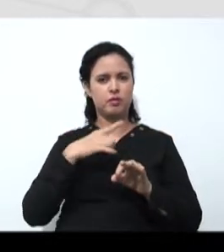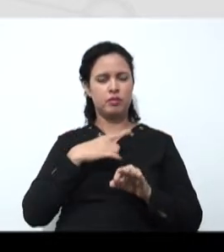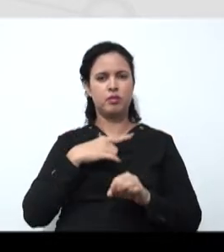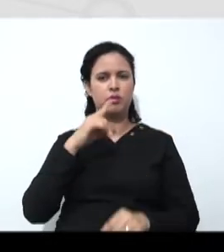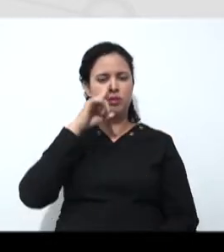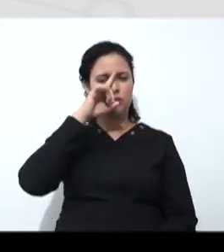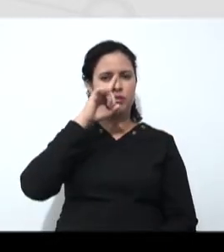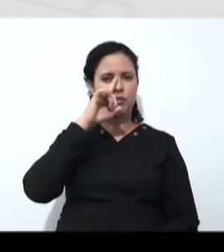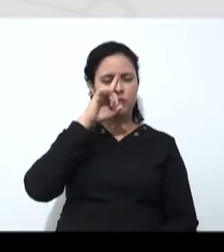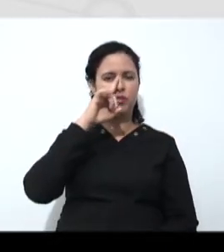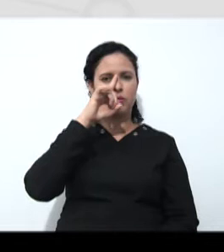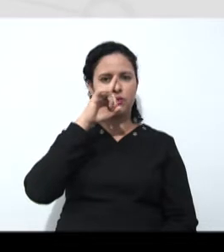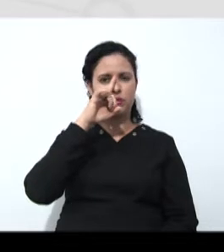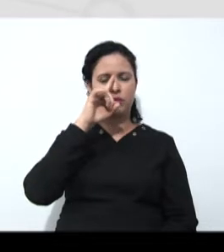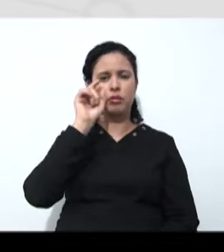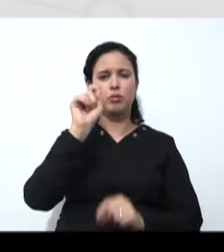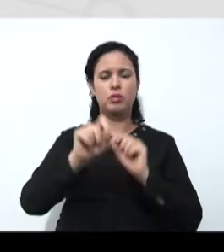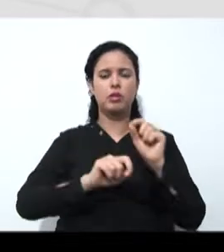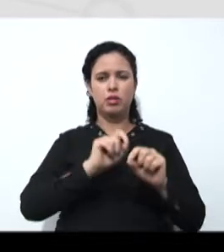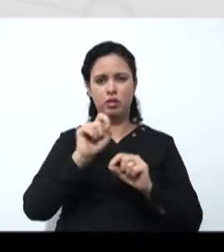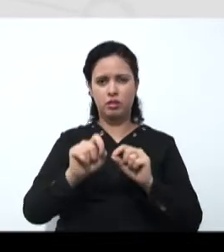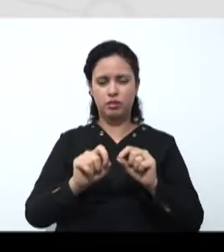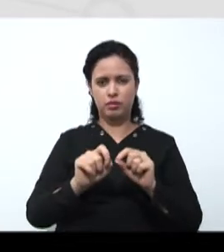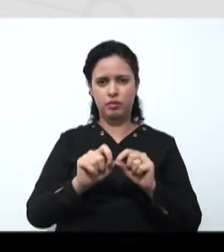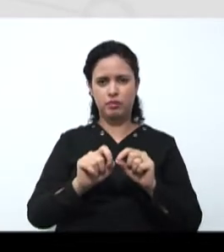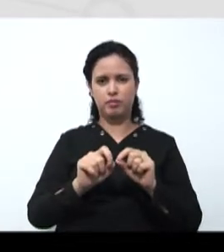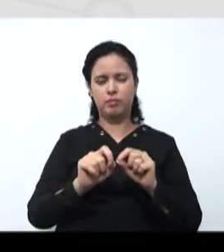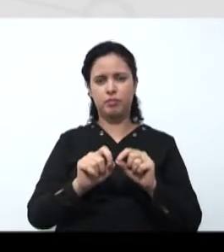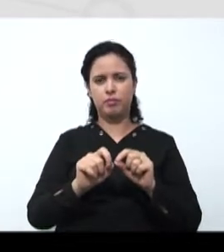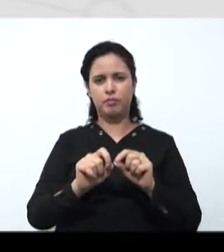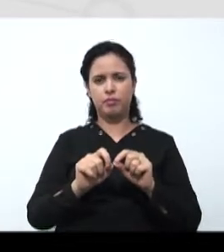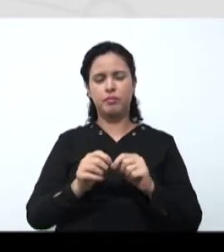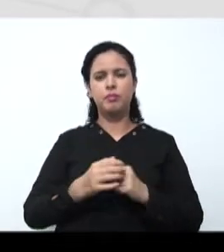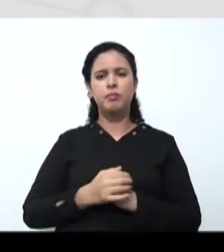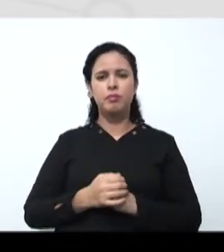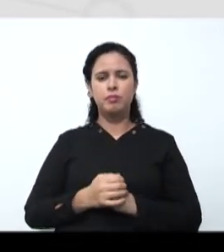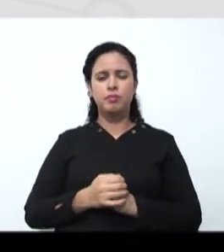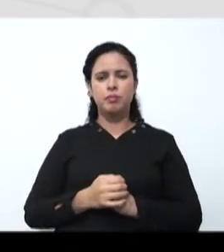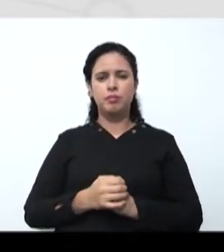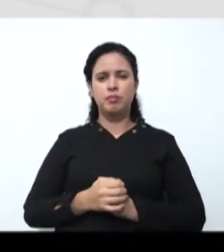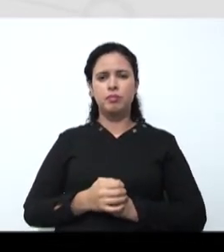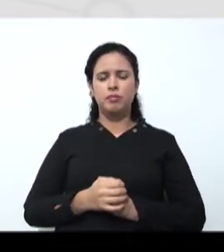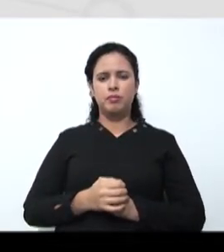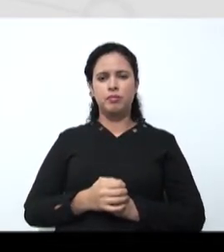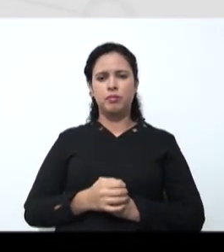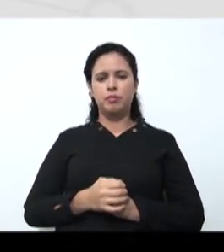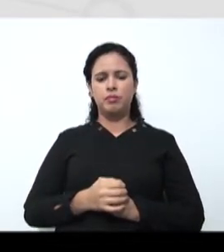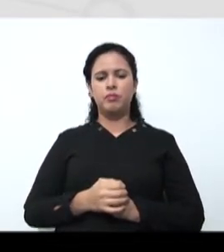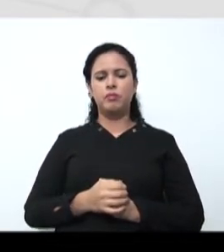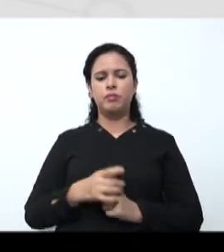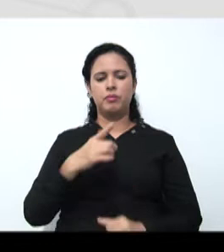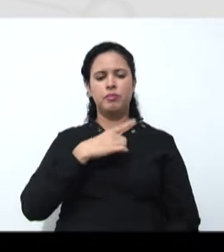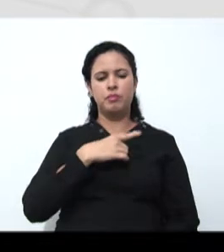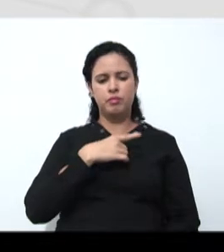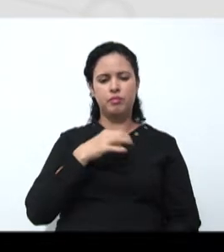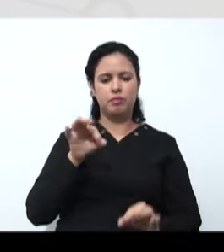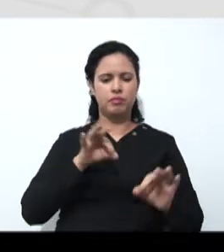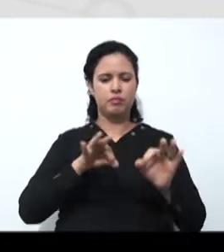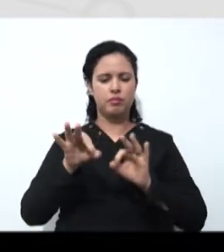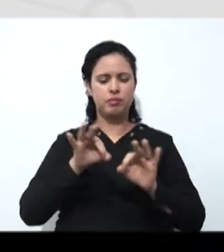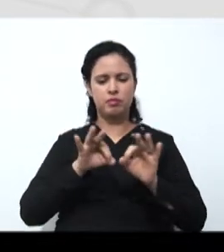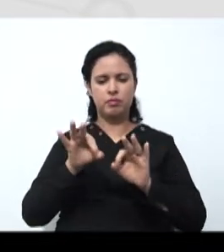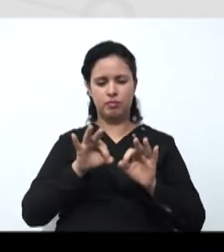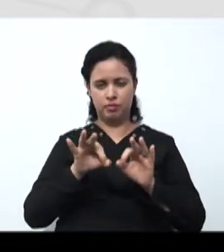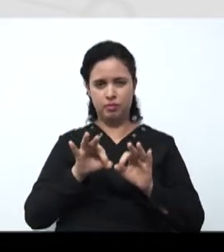forma calculada. O que é assumir risco de forma calculada? É quando a gente tem um planejamento e segue esse